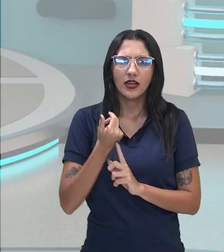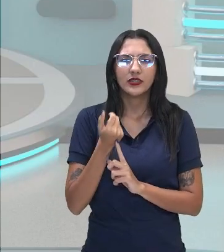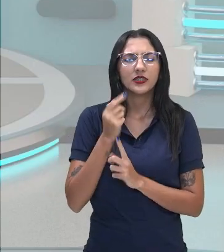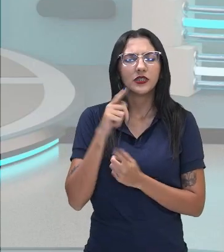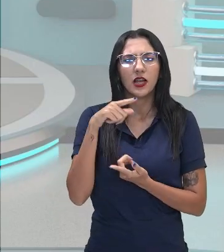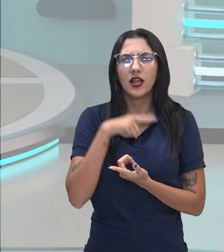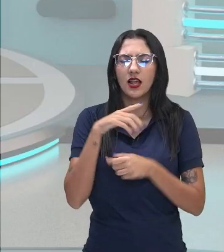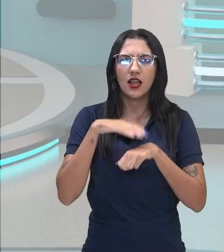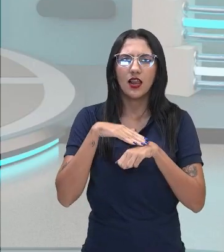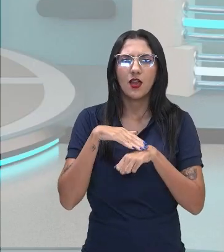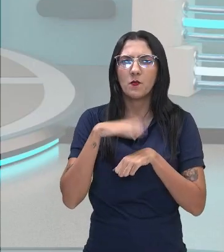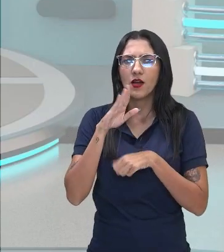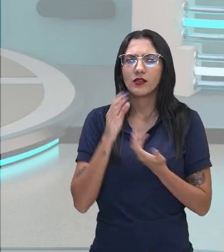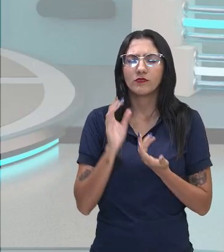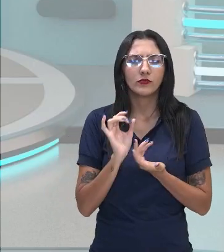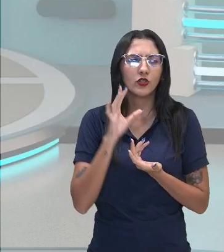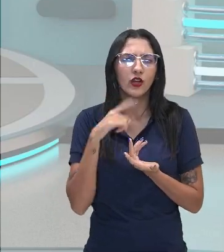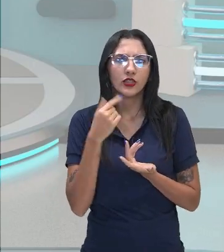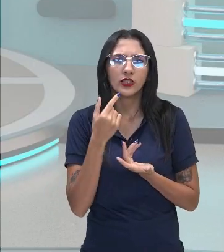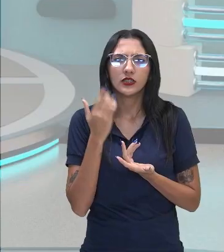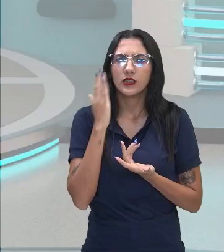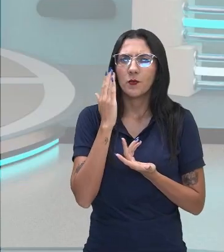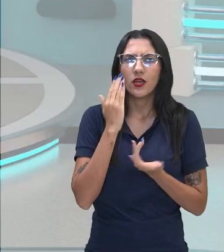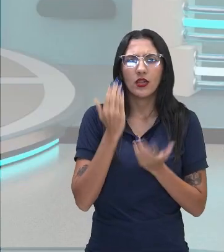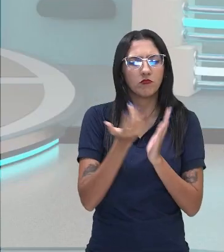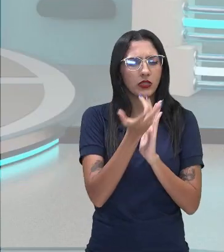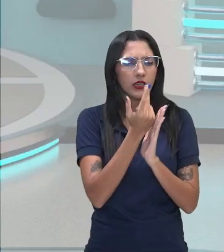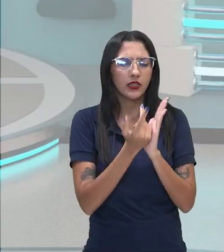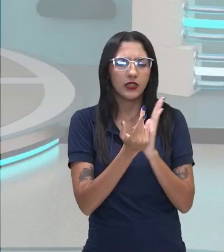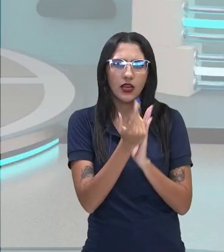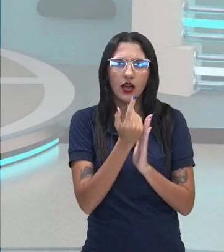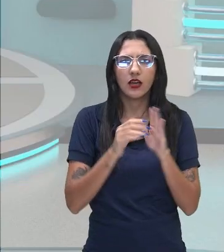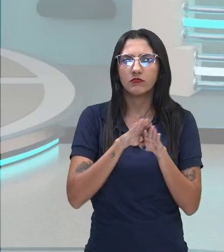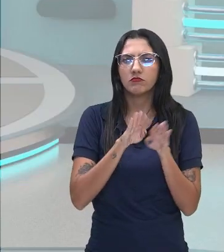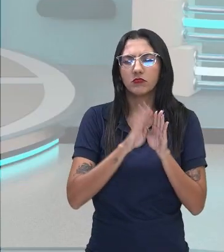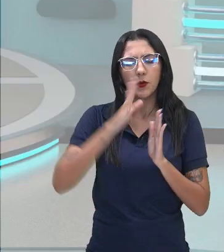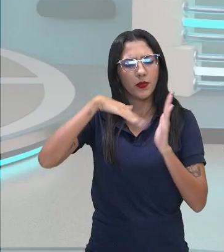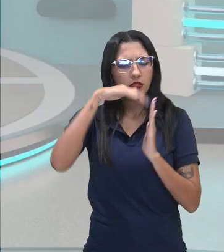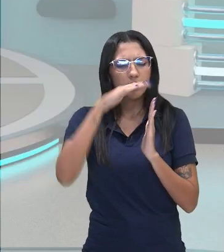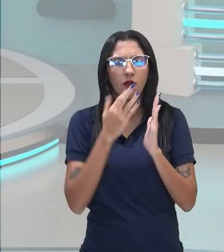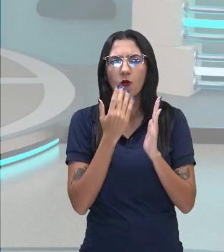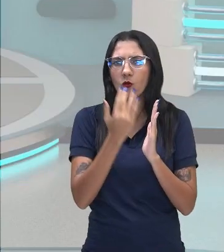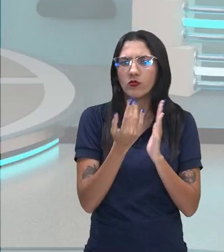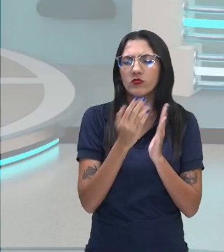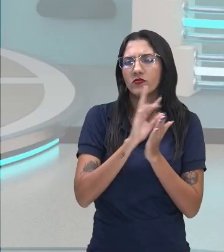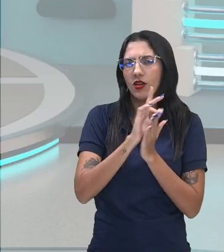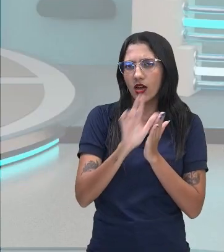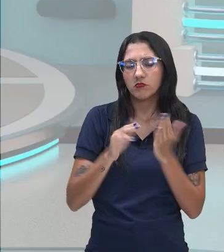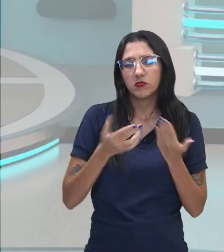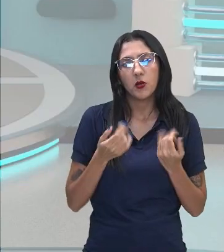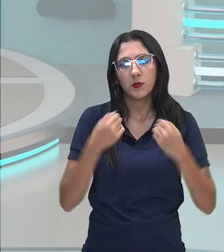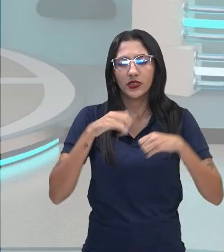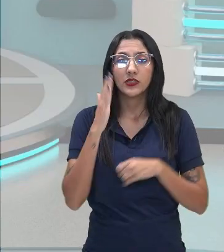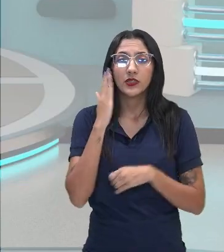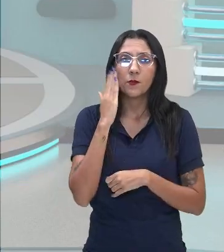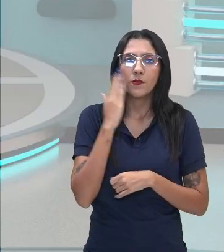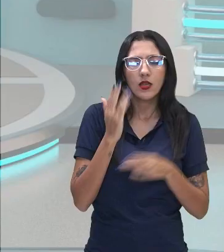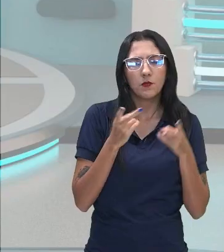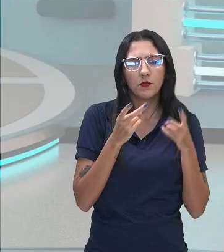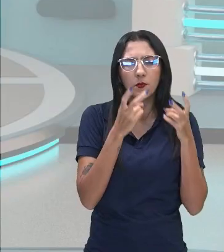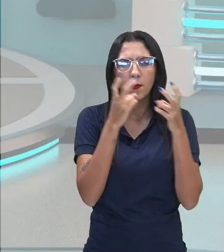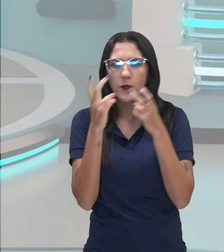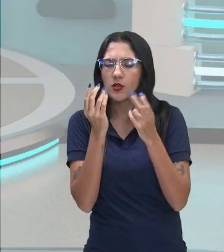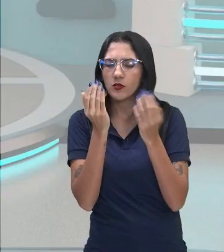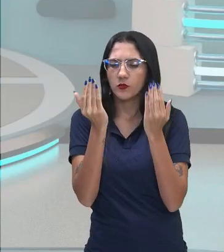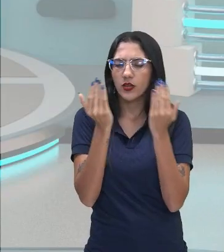mais do que saber desenhar e pintar. É saber ver, perceber diferenças